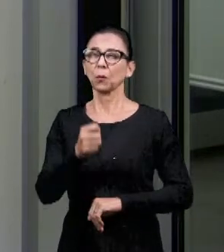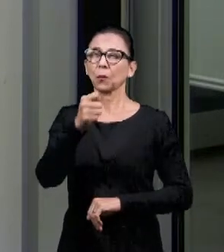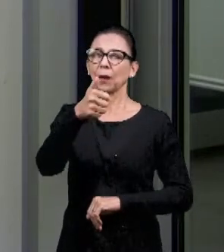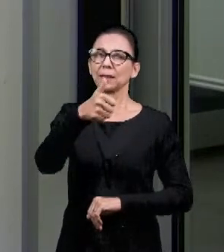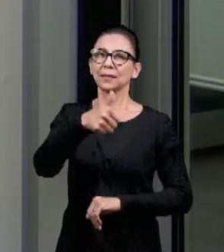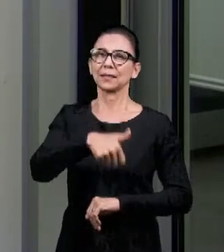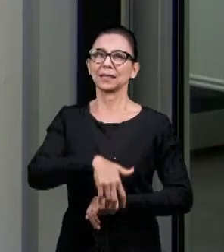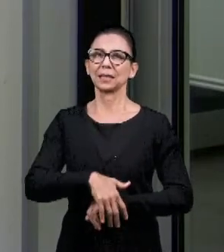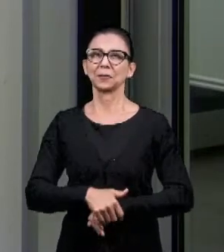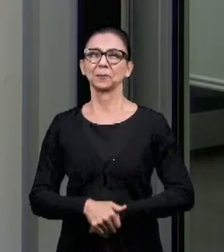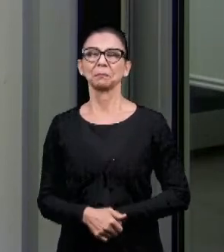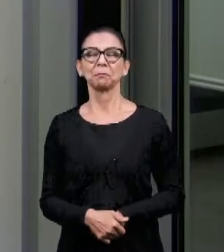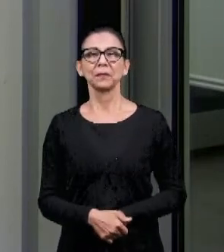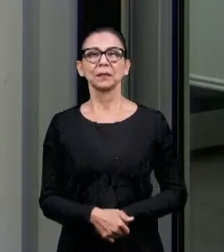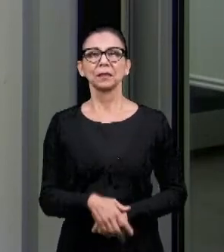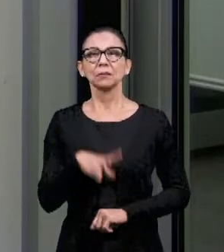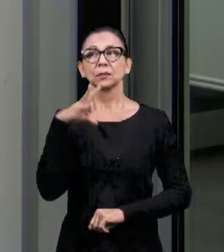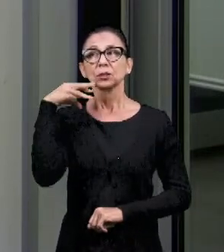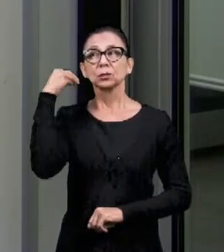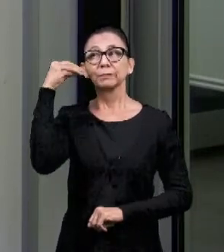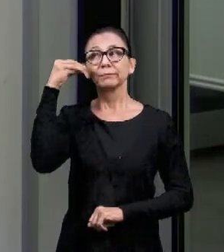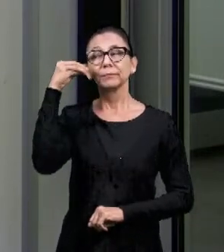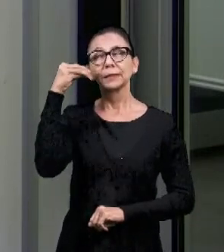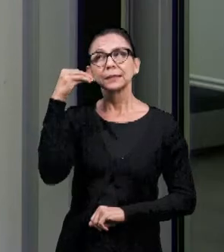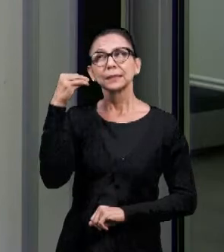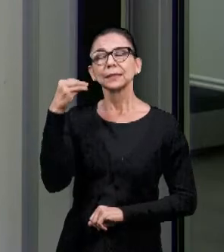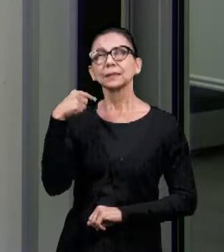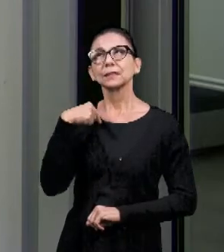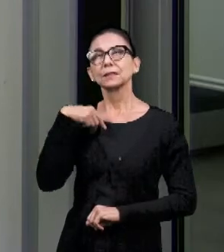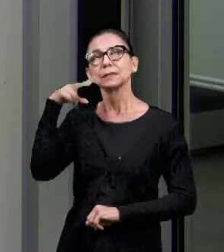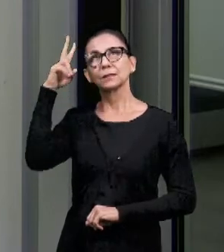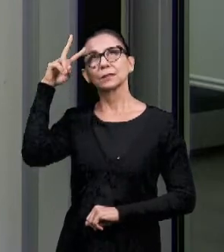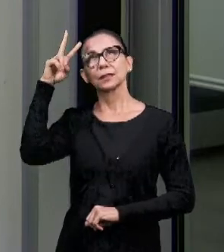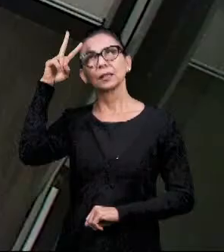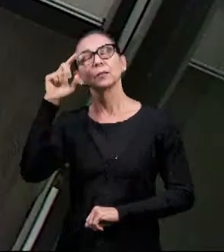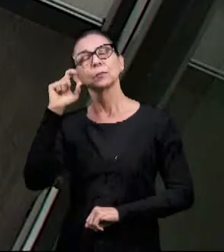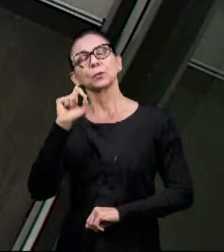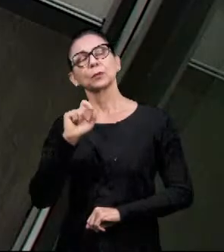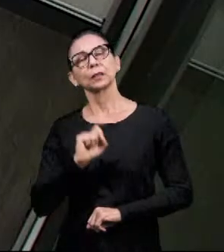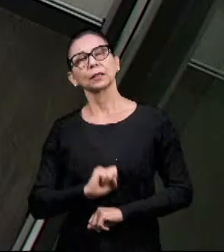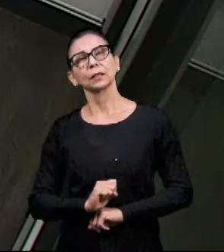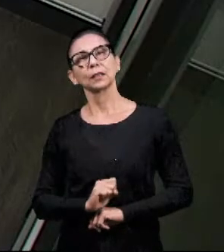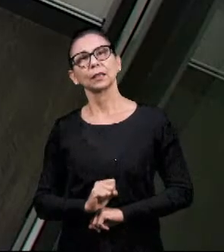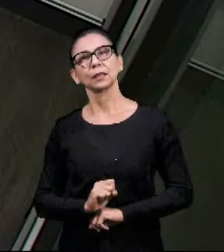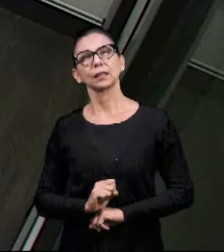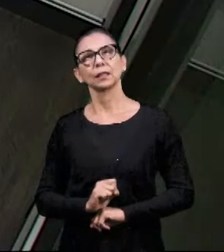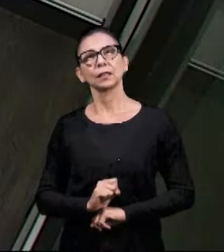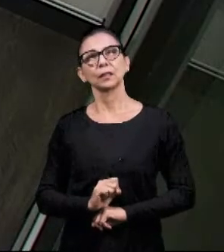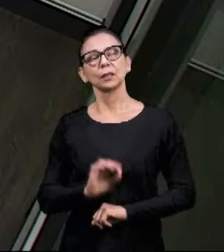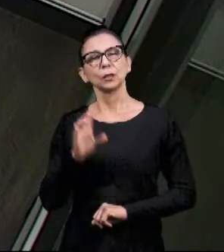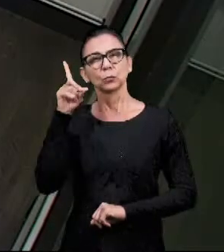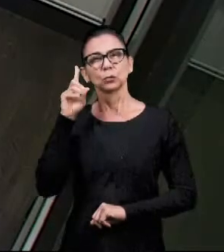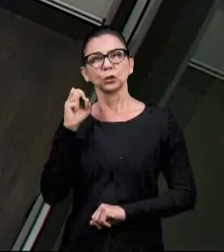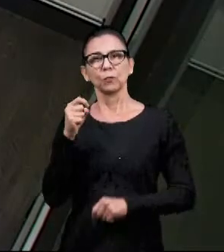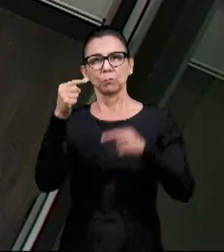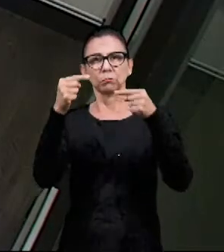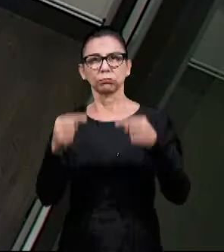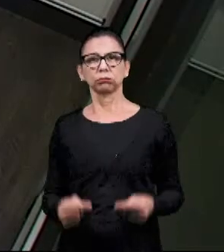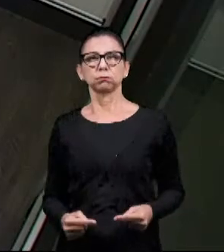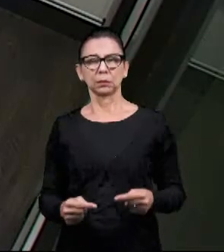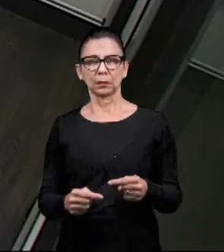E eu tive uma experiência, rapaz, assim. Eu me lembro que um dia eu fui disputar um jogo, assim, já